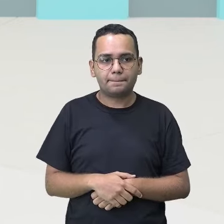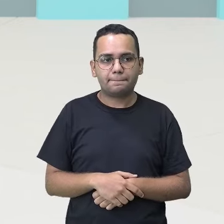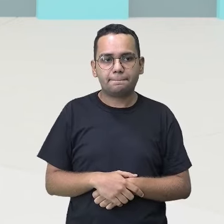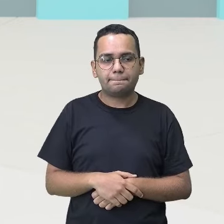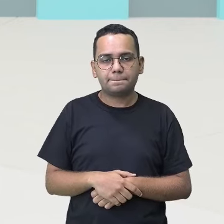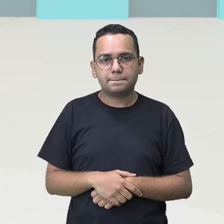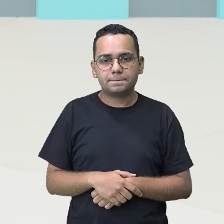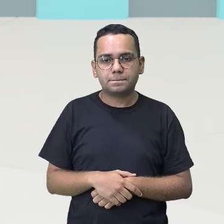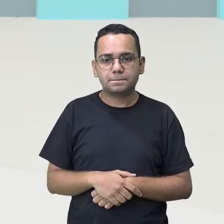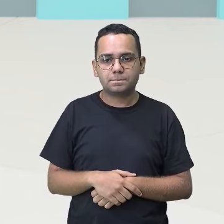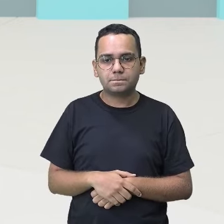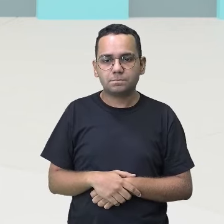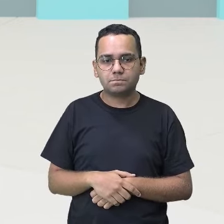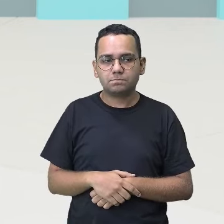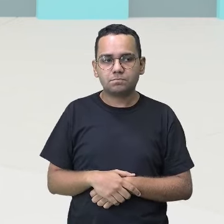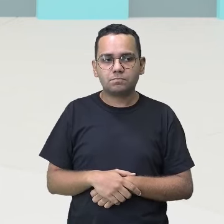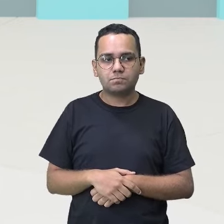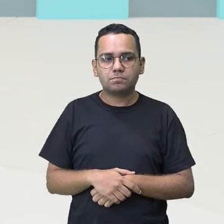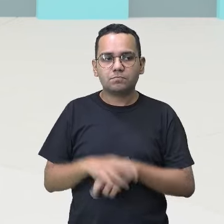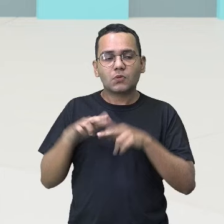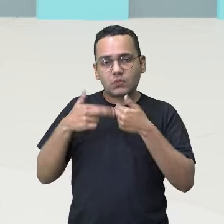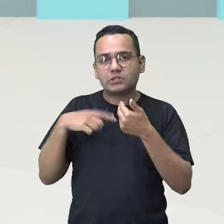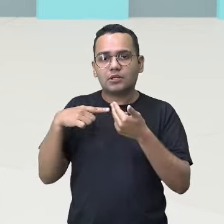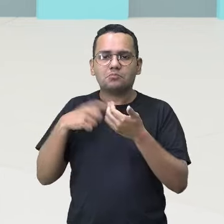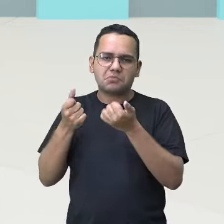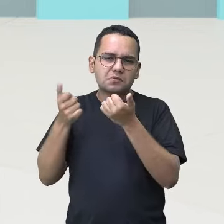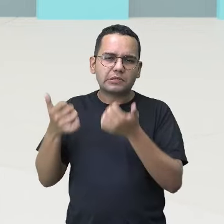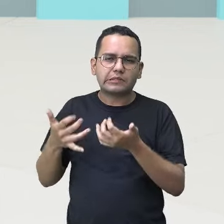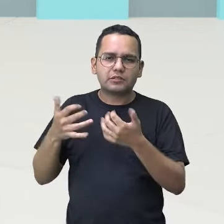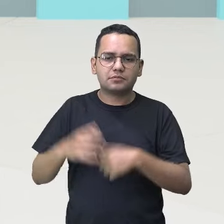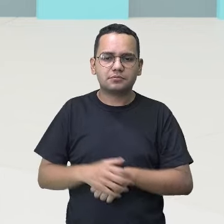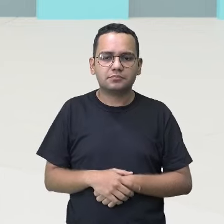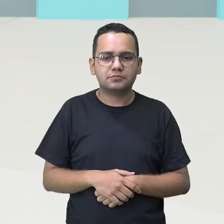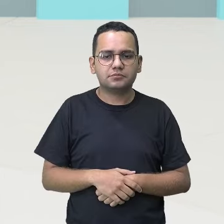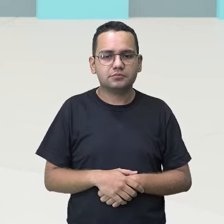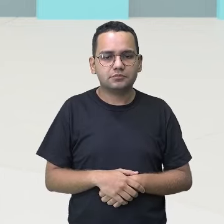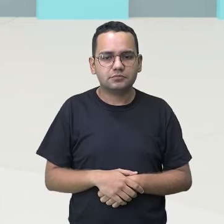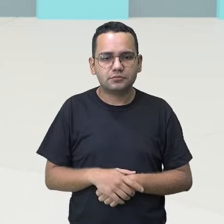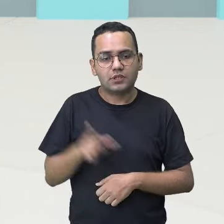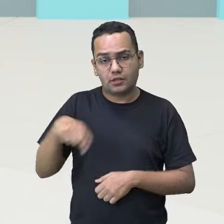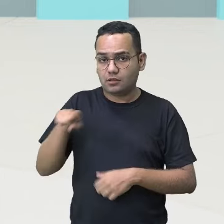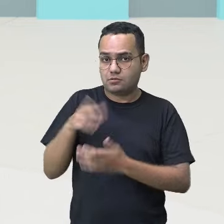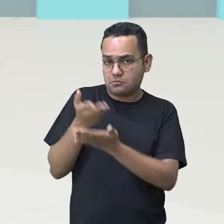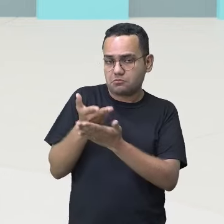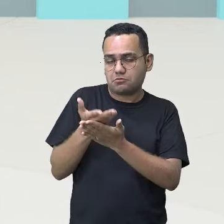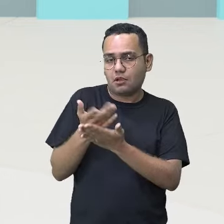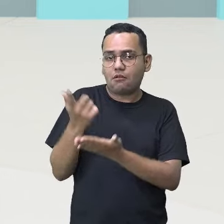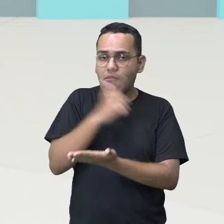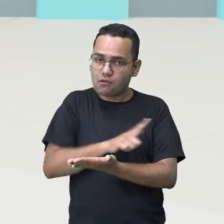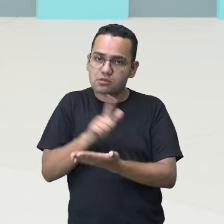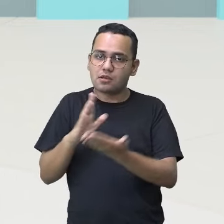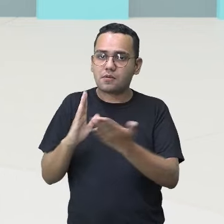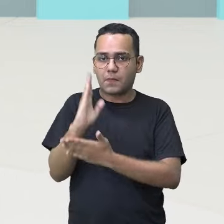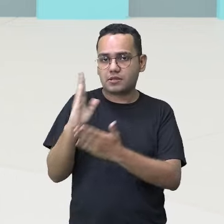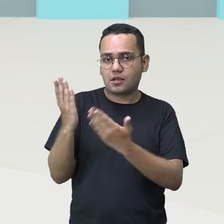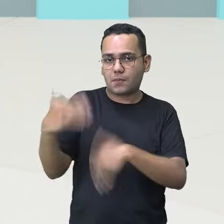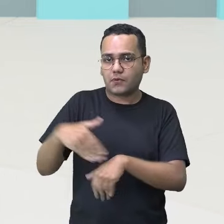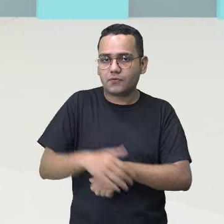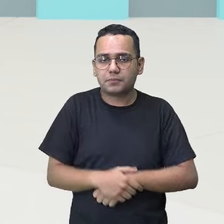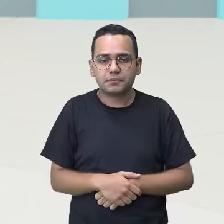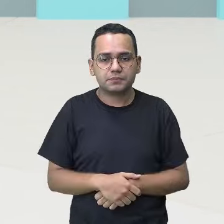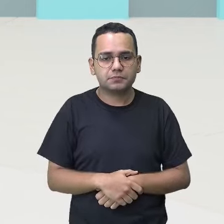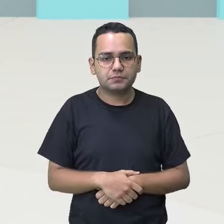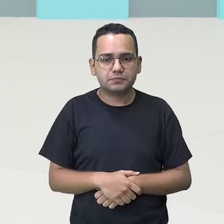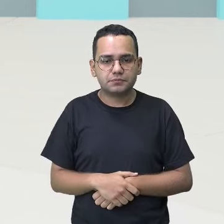têm uma característica aí uma explicação para isso Digamos que é o fato de eles estudarem entendeu é a mesma situação que vai